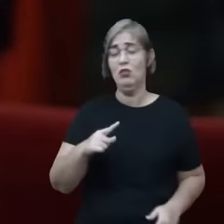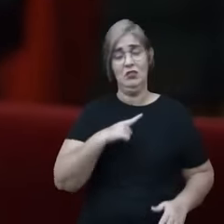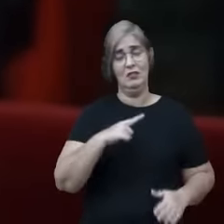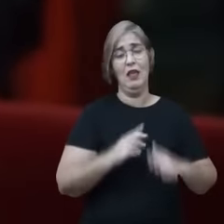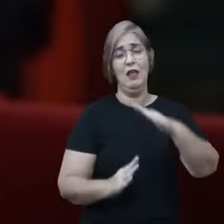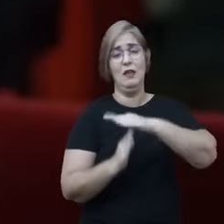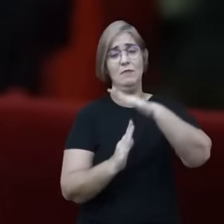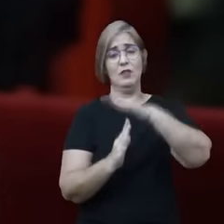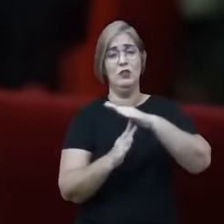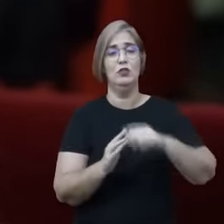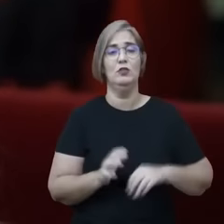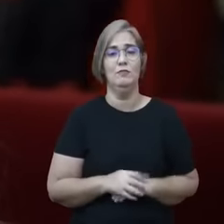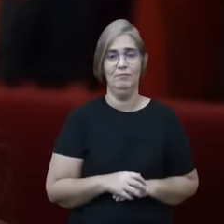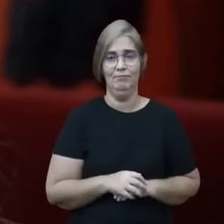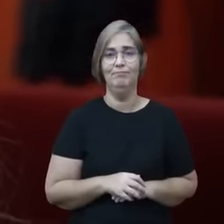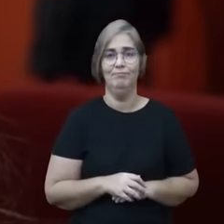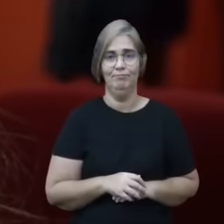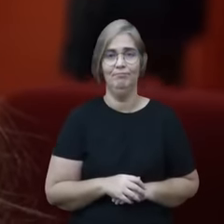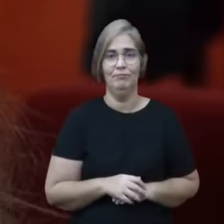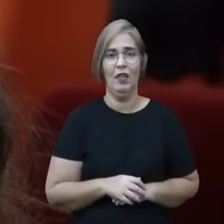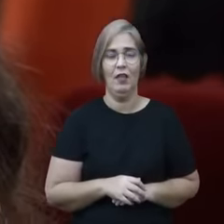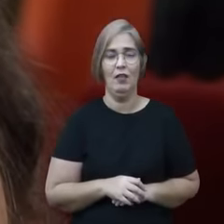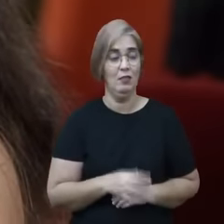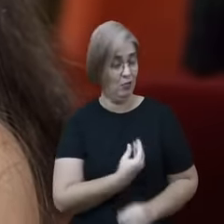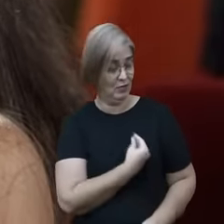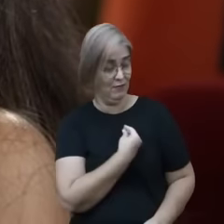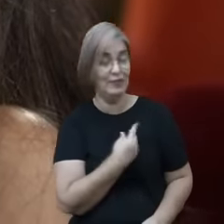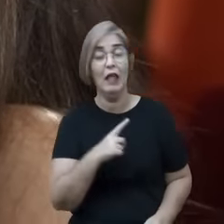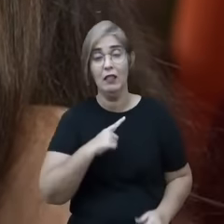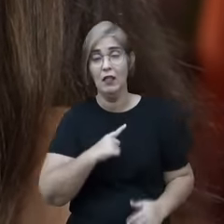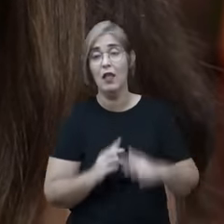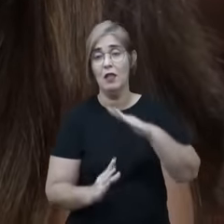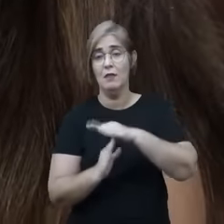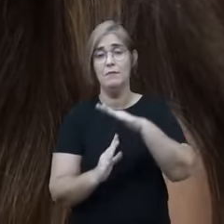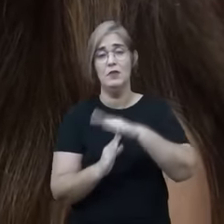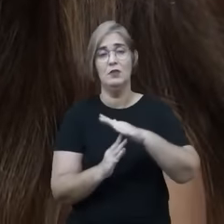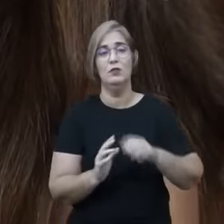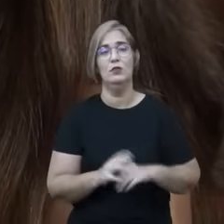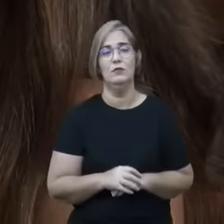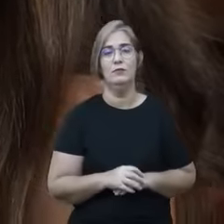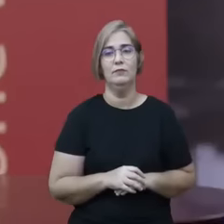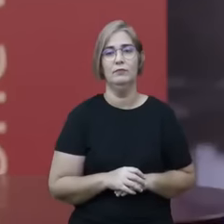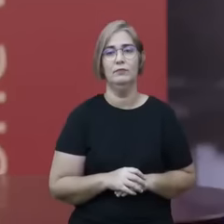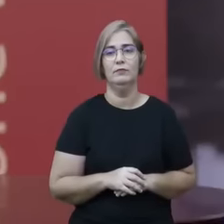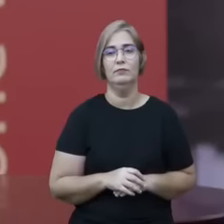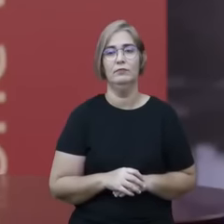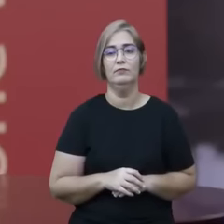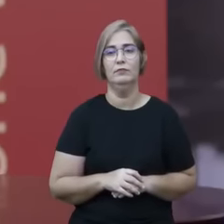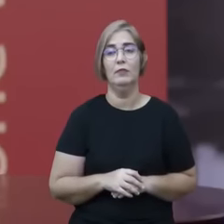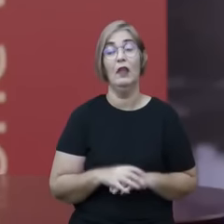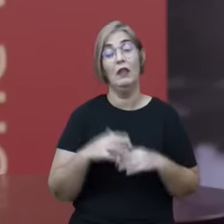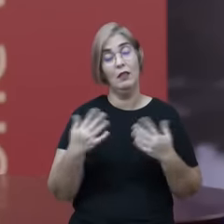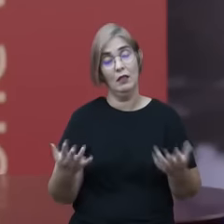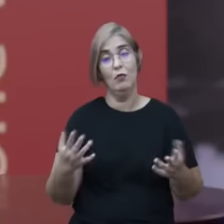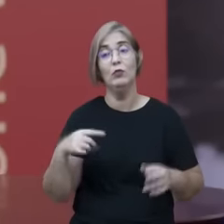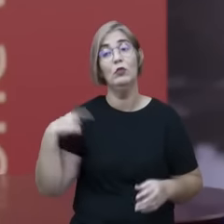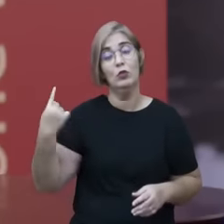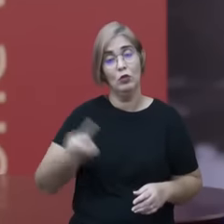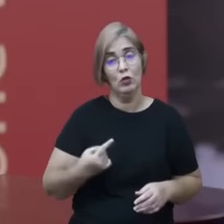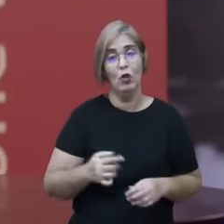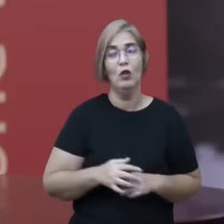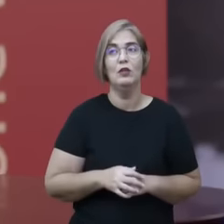os limites da nossa existência. Então, é nesse sentido que nós eh eh também encontramos aí